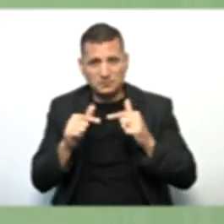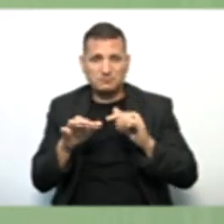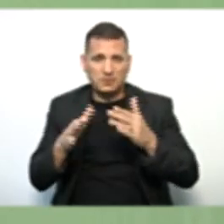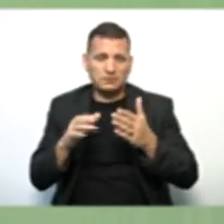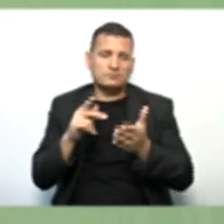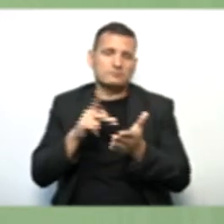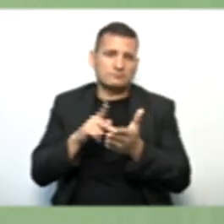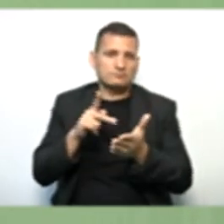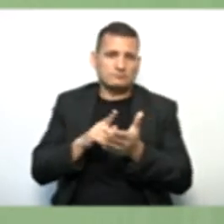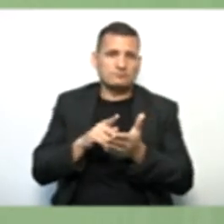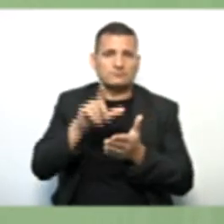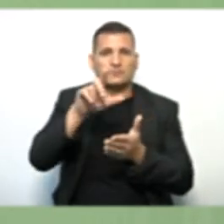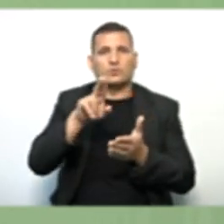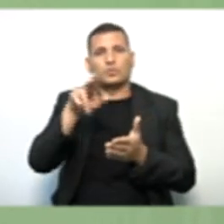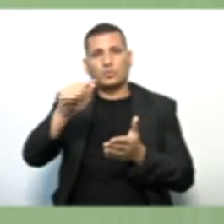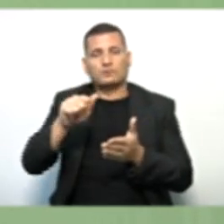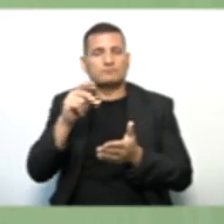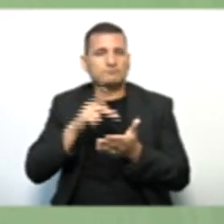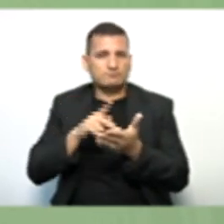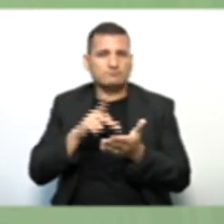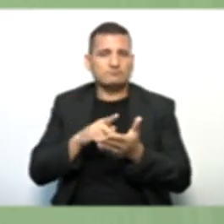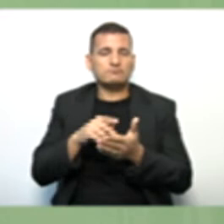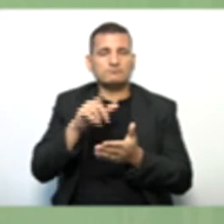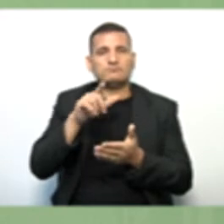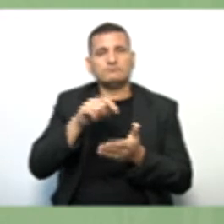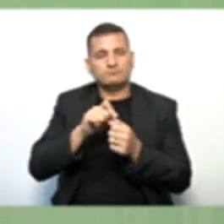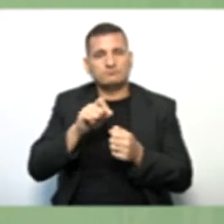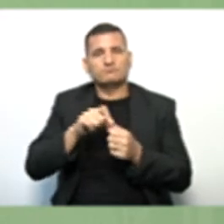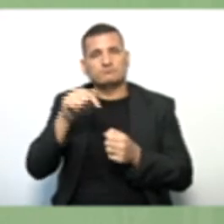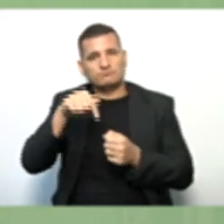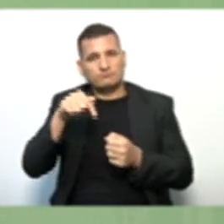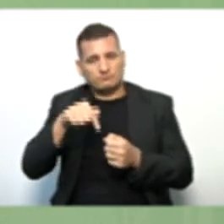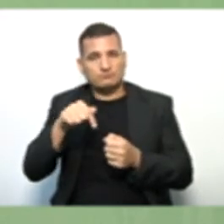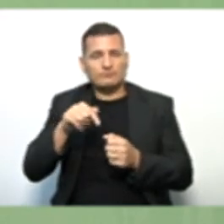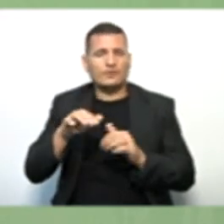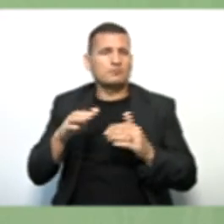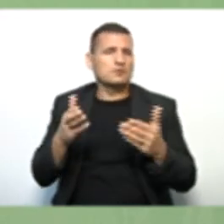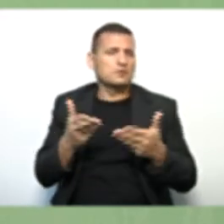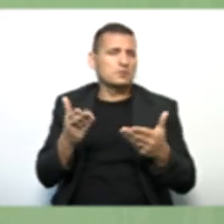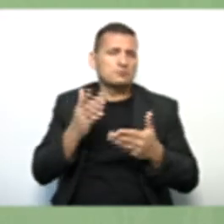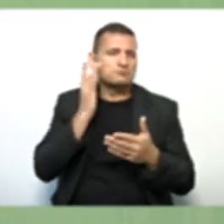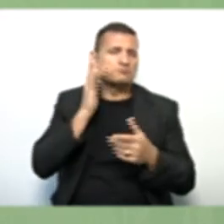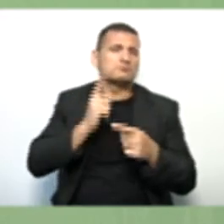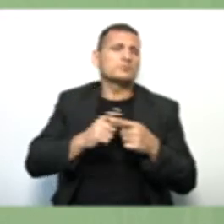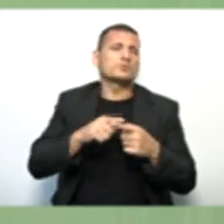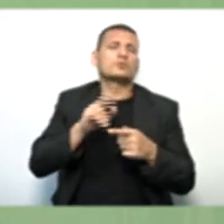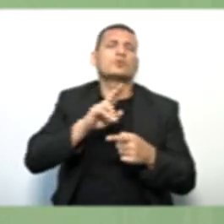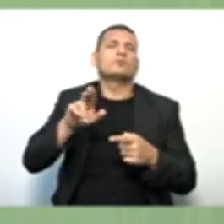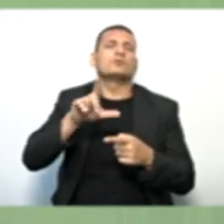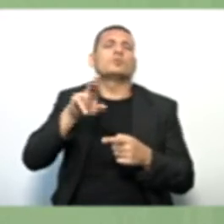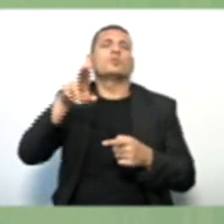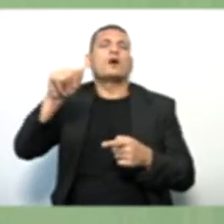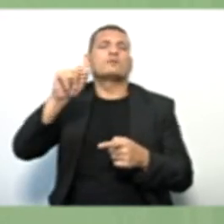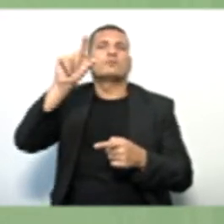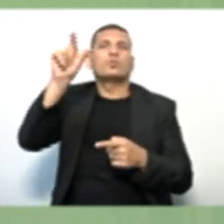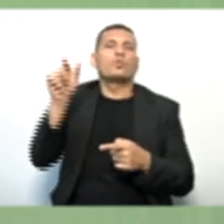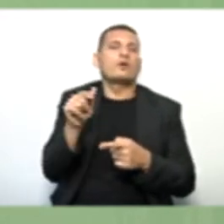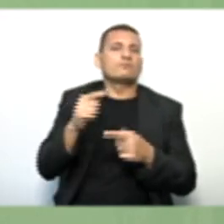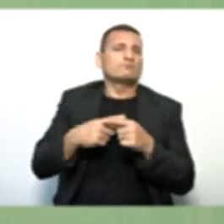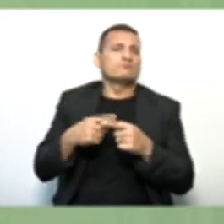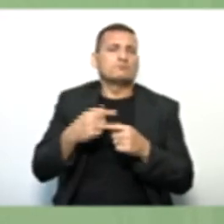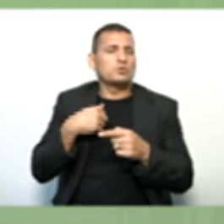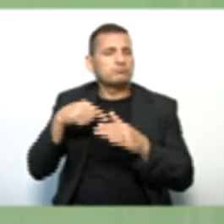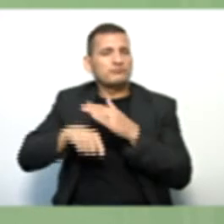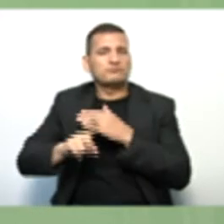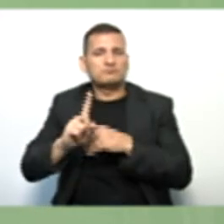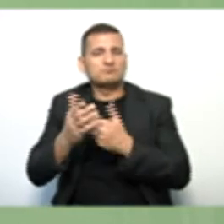Lua é verdade, professor. Bom o senhor ressaltar essa parte. A Lua foi feita aqui, tá? Agora eu não sei por que foi chamada de Lua. Não procurei estudar muito, me aprofundar muito nessa parte, o porquê de